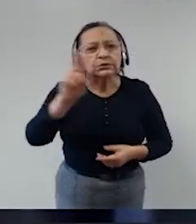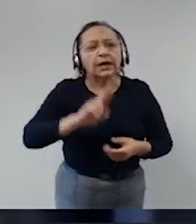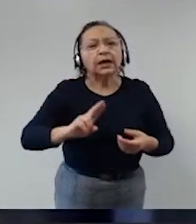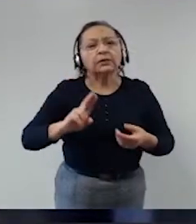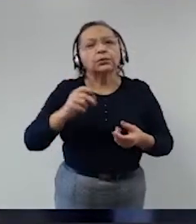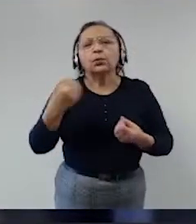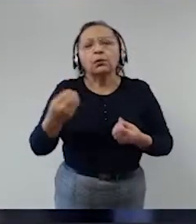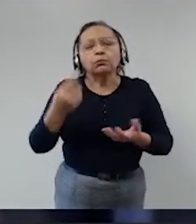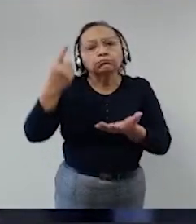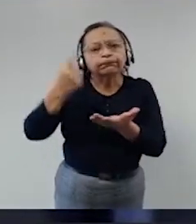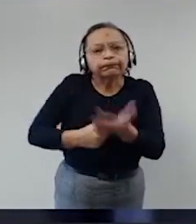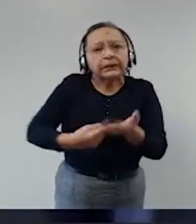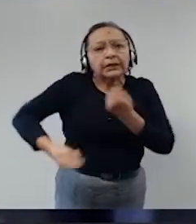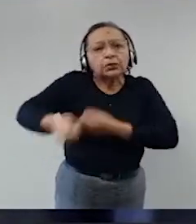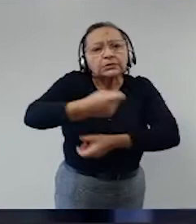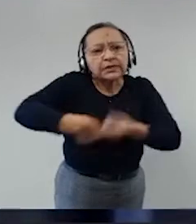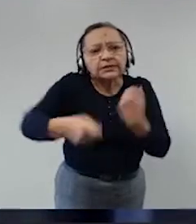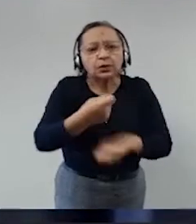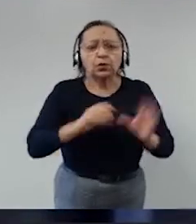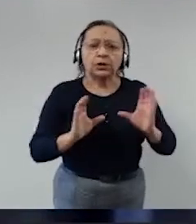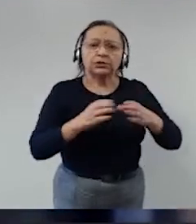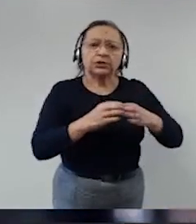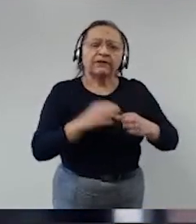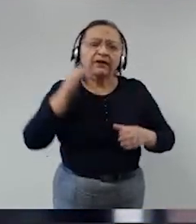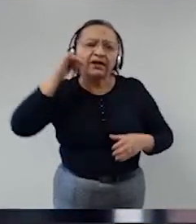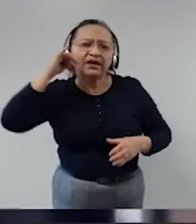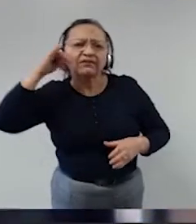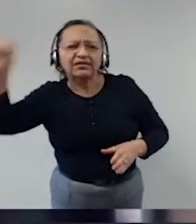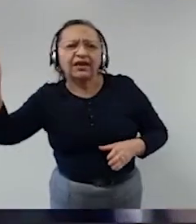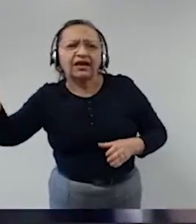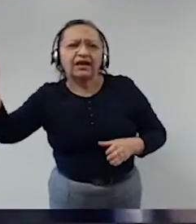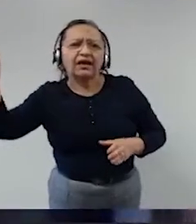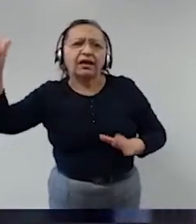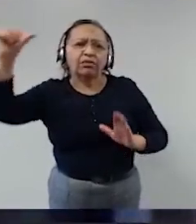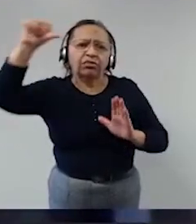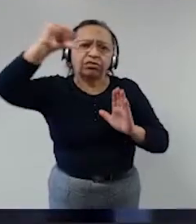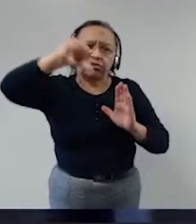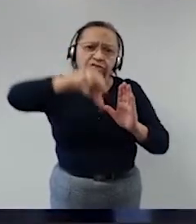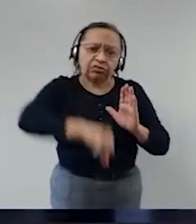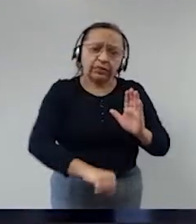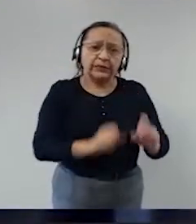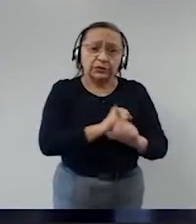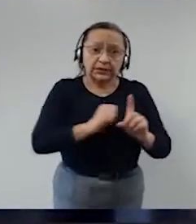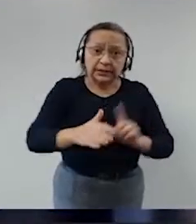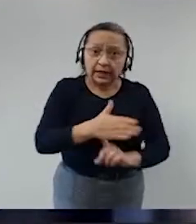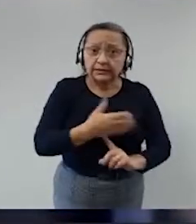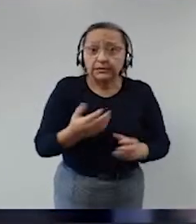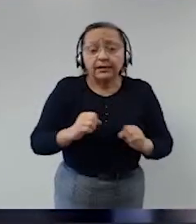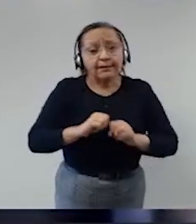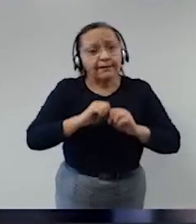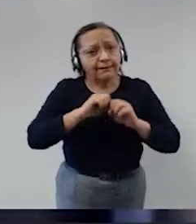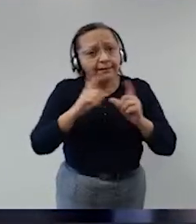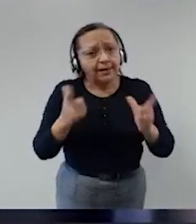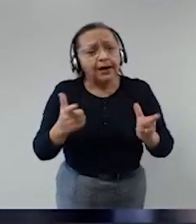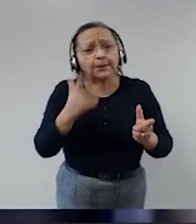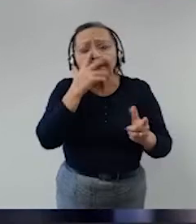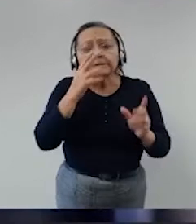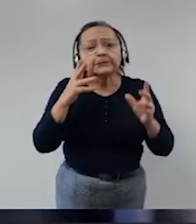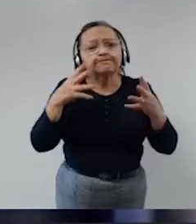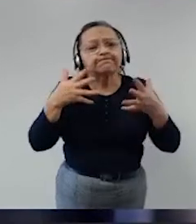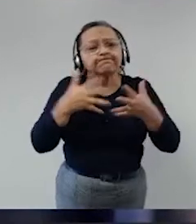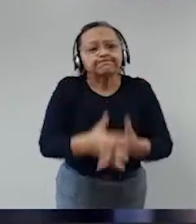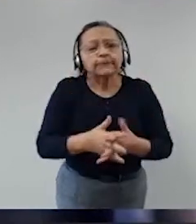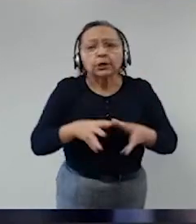negociação coletiva, evitando-se o retrocesso social, sem dúvida, compromete todo um